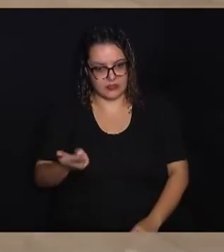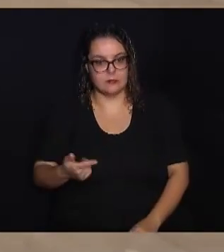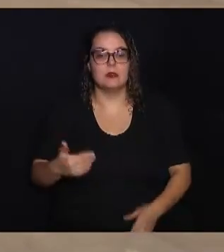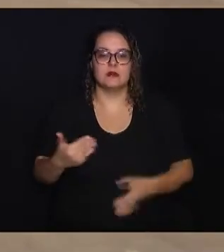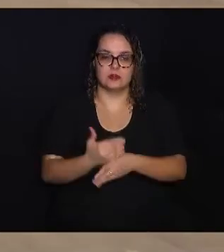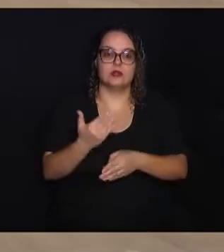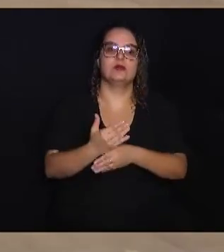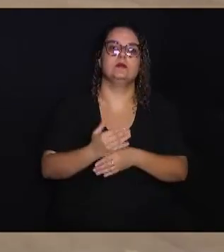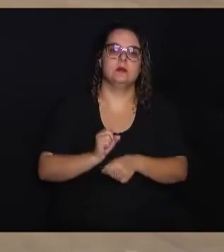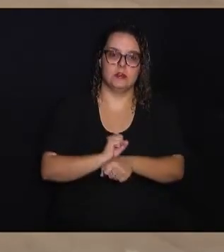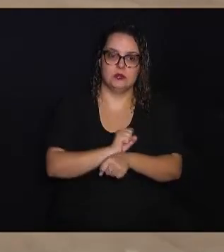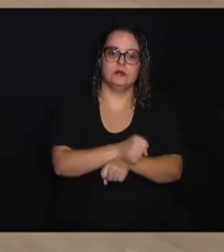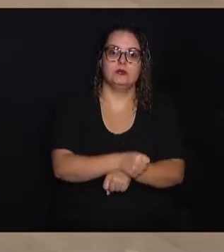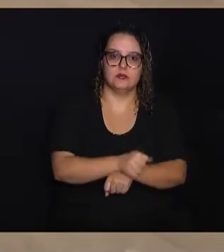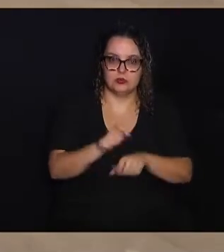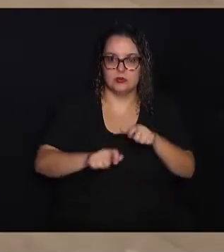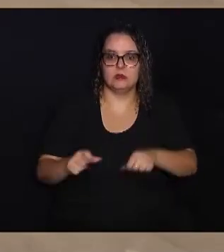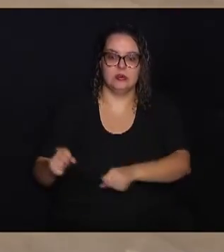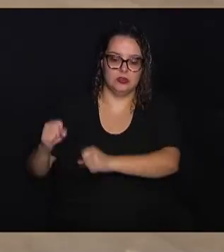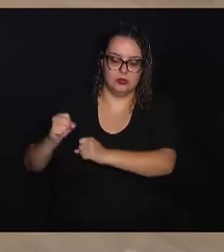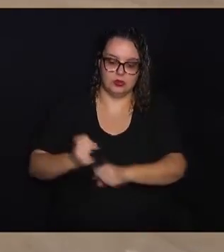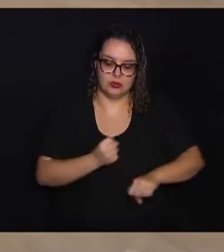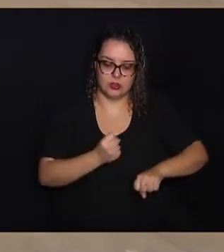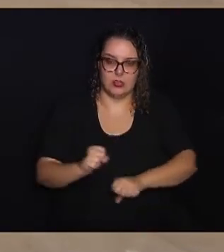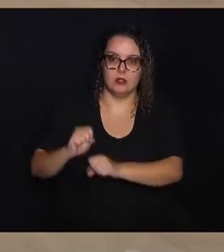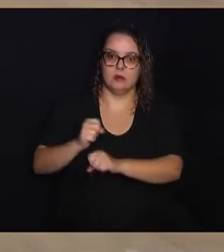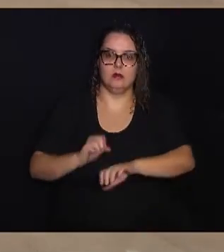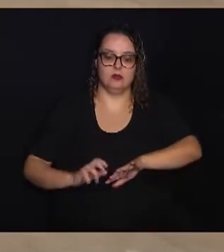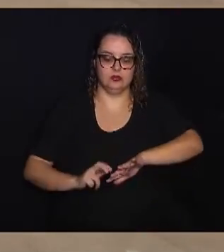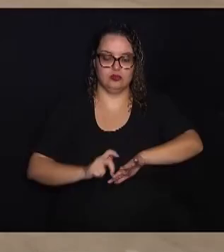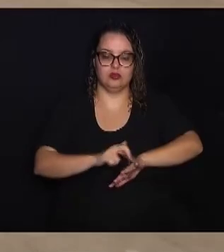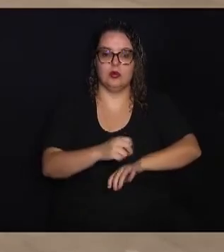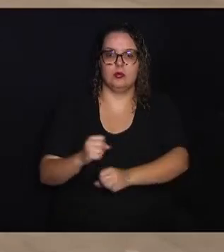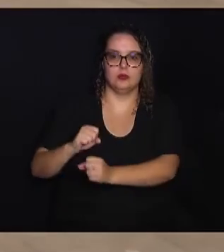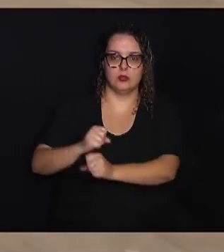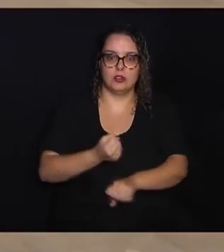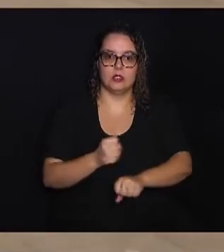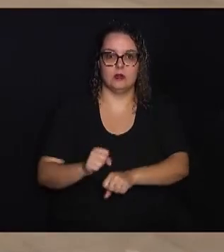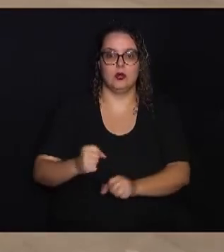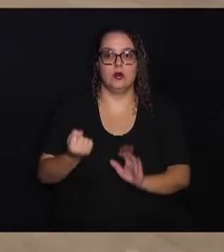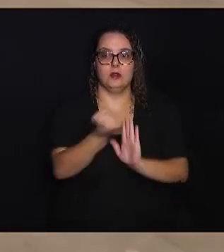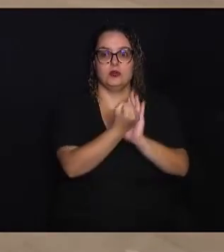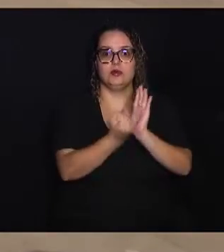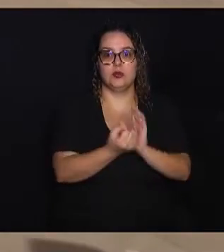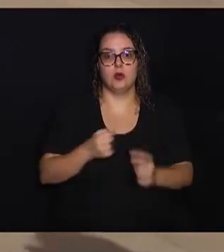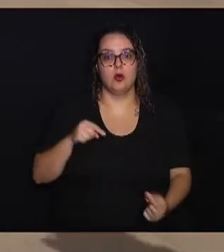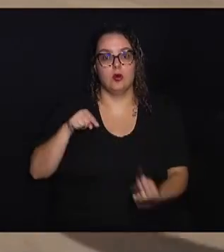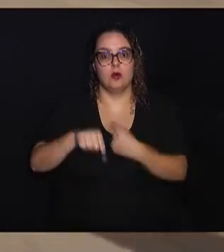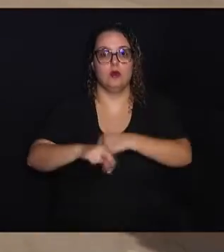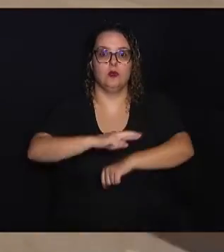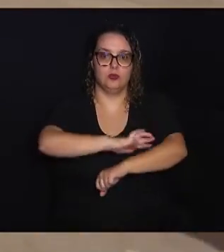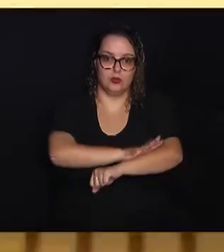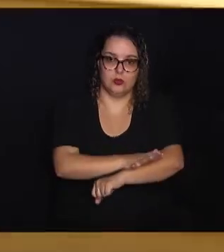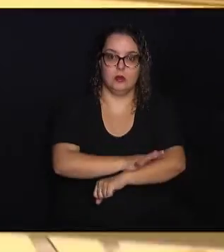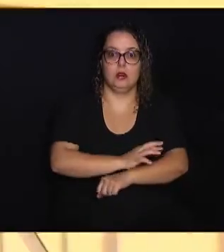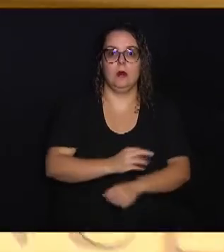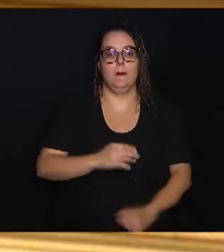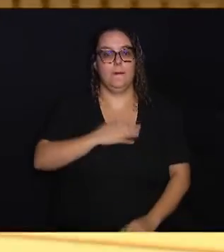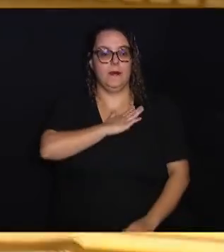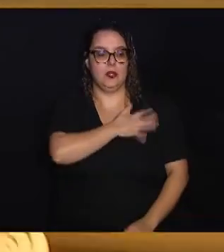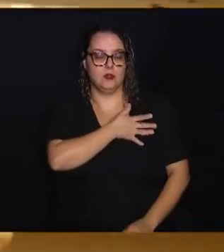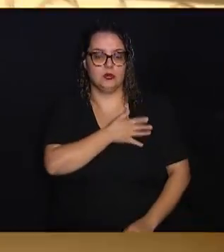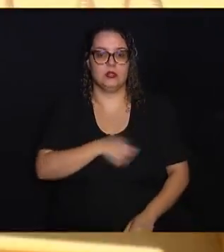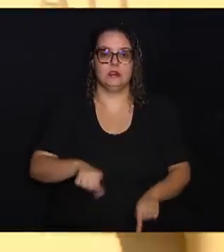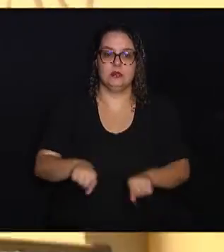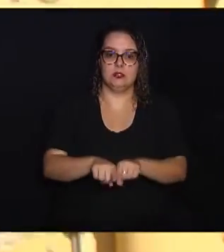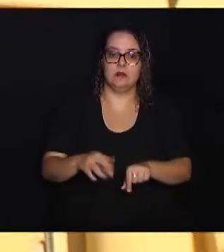a importância da lavagem da escadaria como símbolo, contra o preconceito, o racismo e a intolerância religiosa. Na